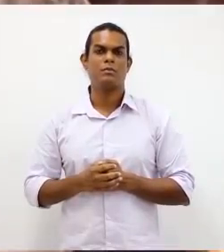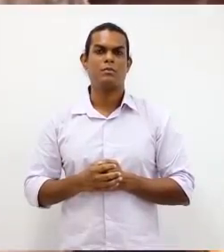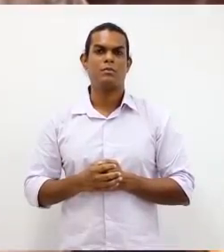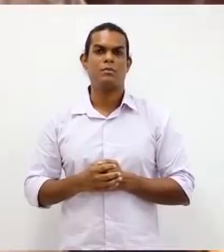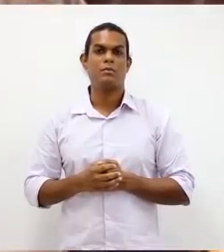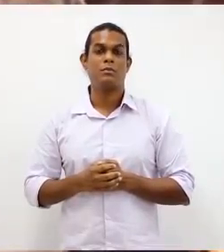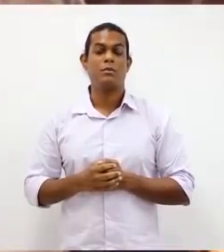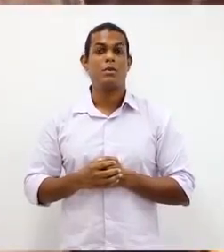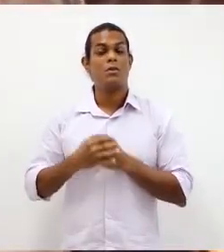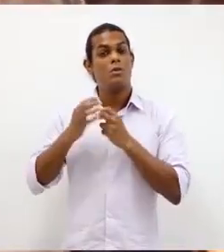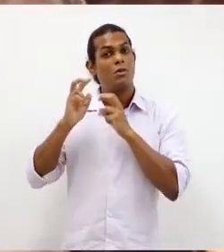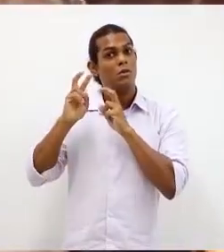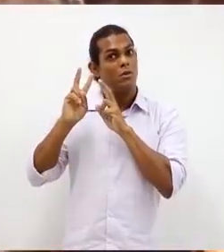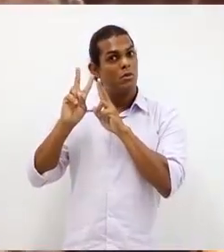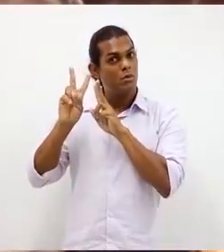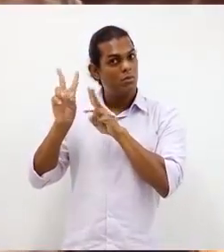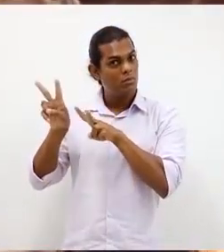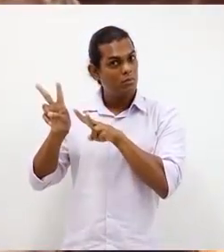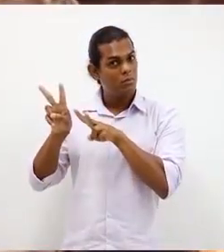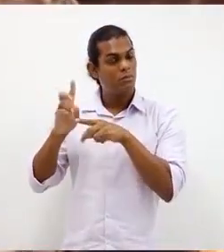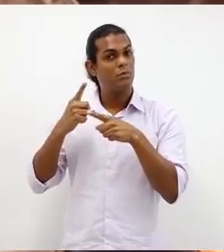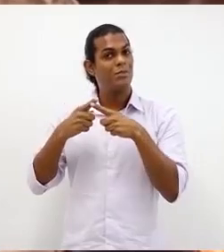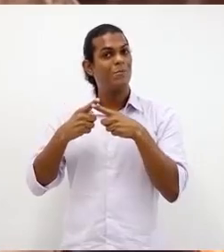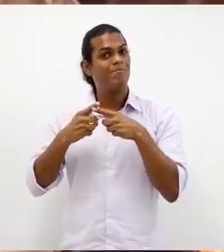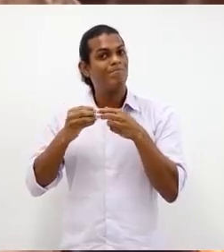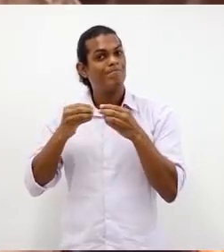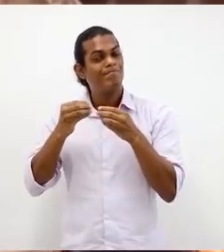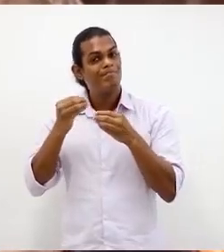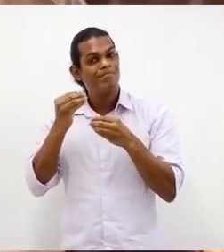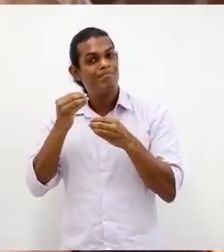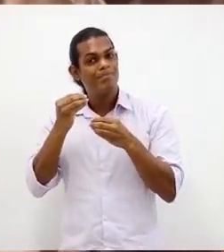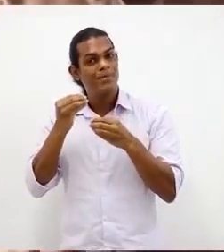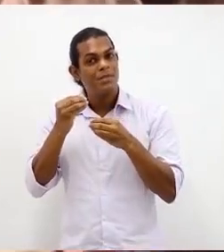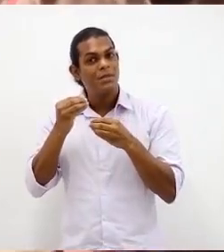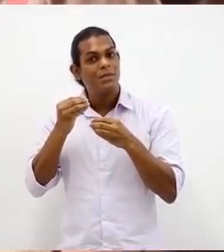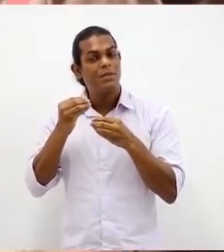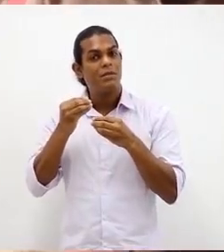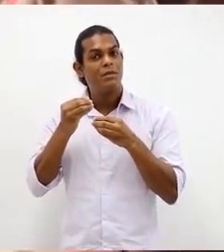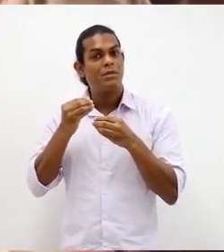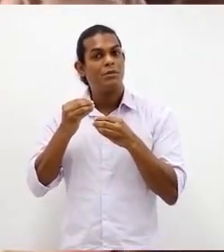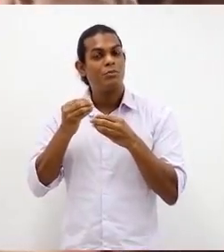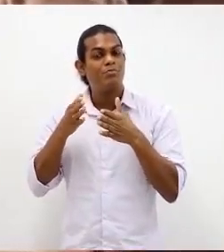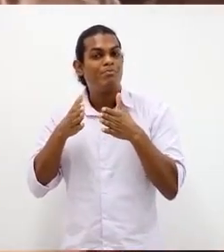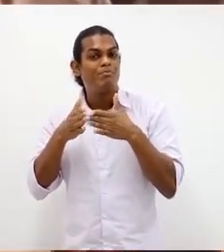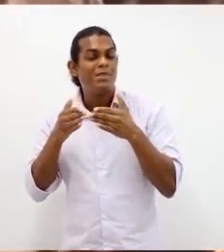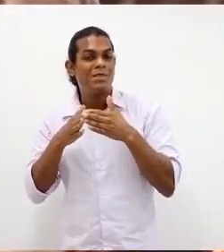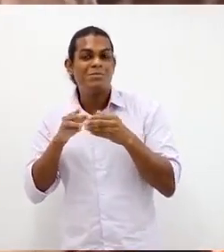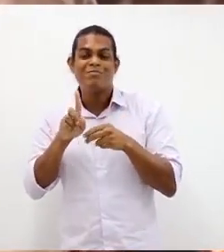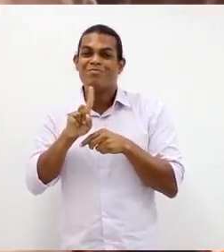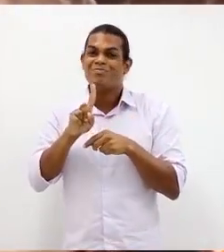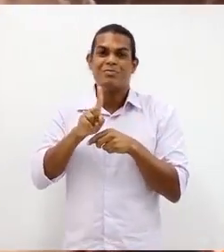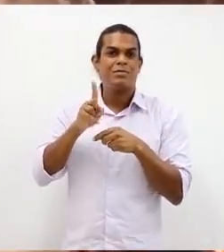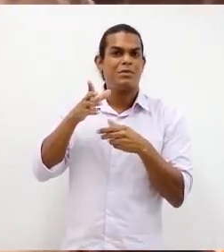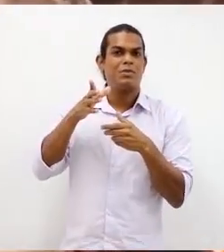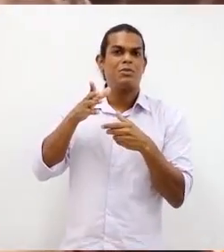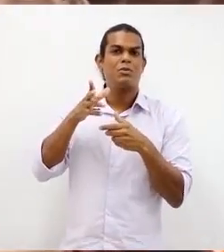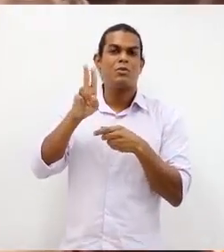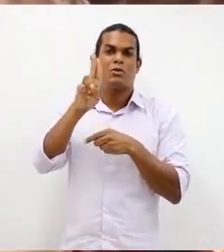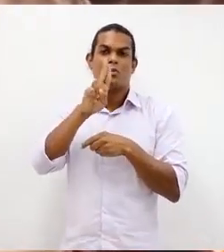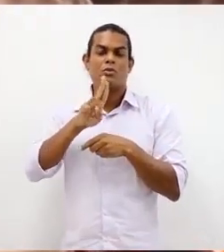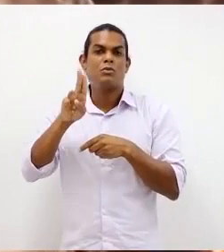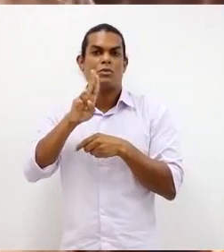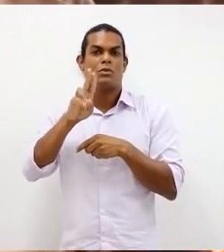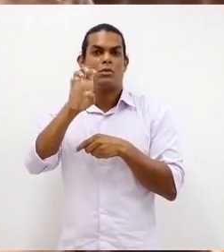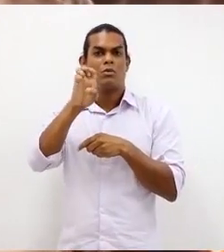segurança. Notem bem, eu tentei fazer com que ela não cumprisse uma norma legal, que é a norma de segurança. Mas